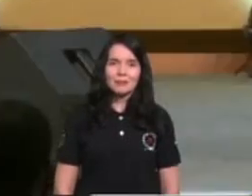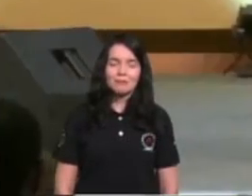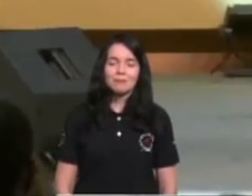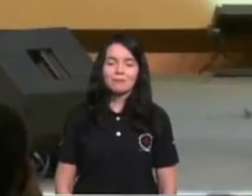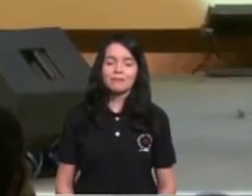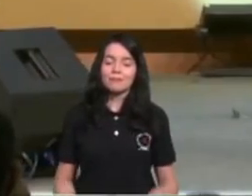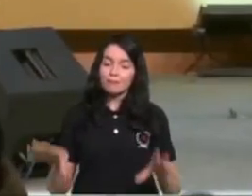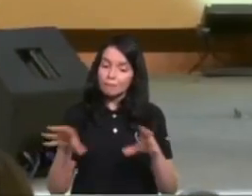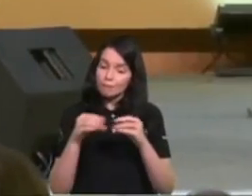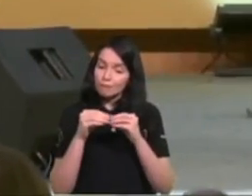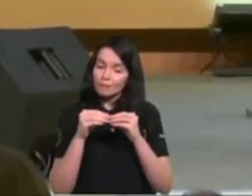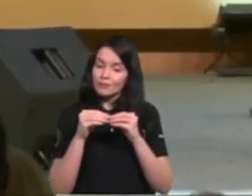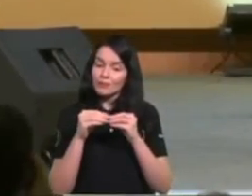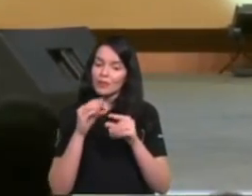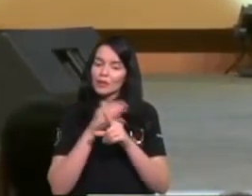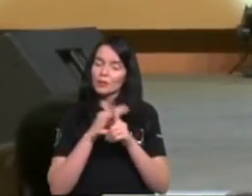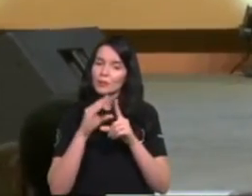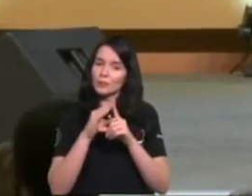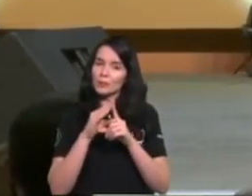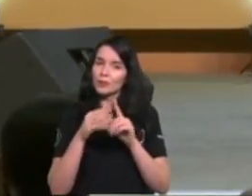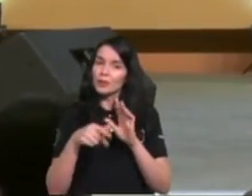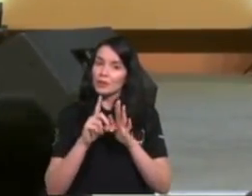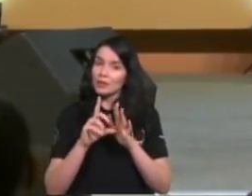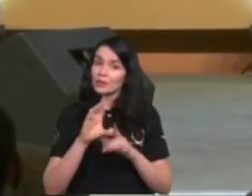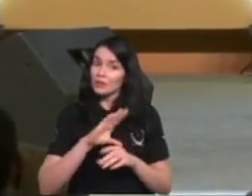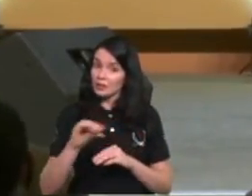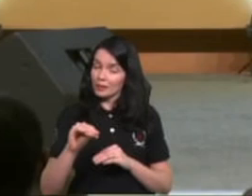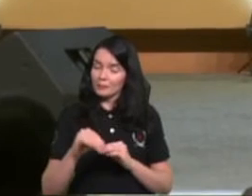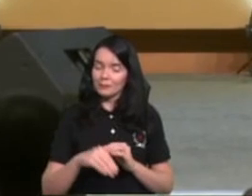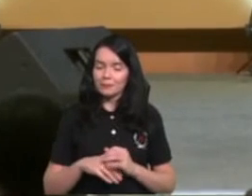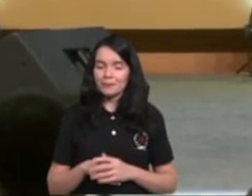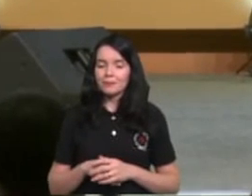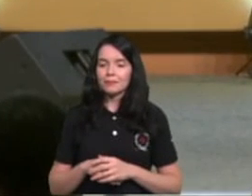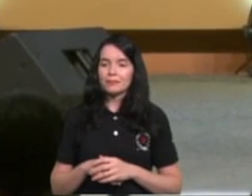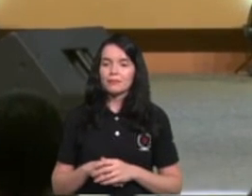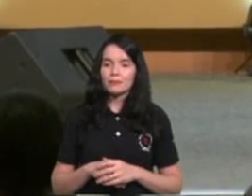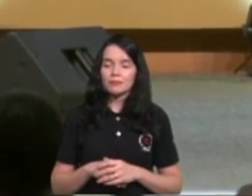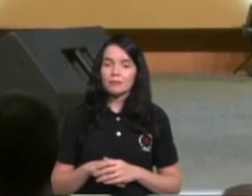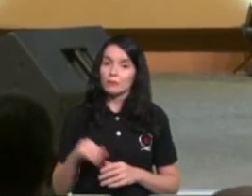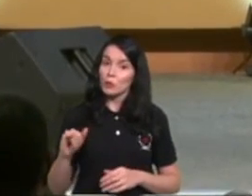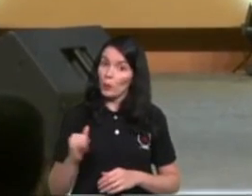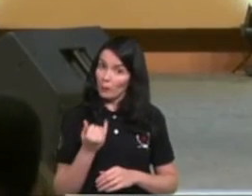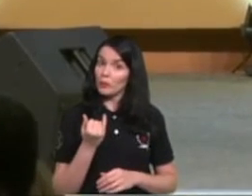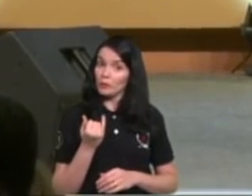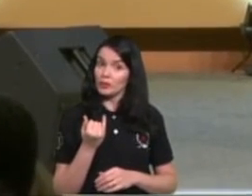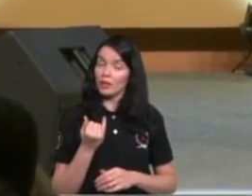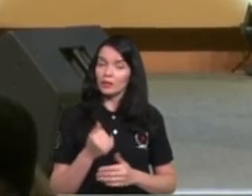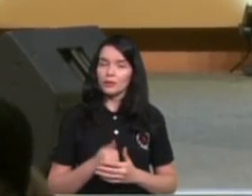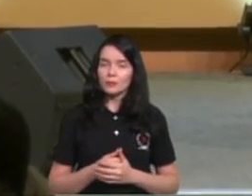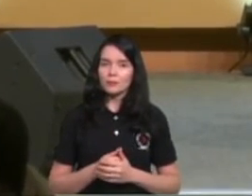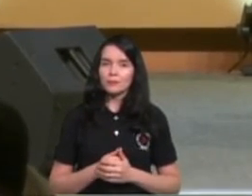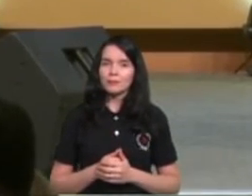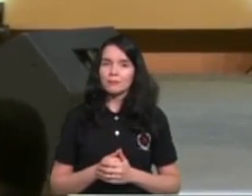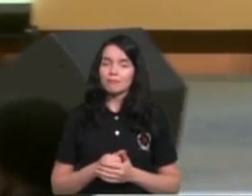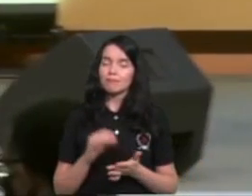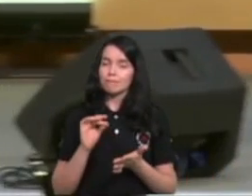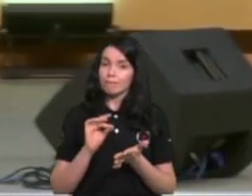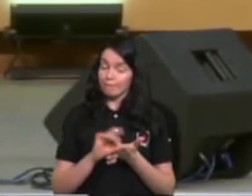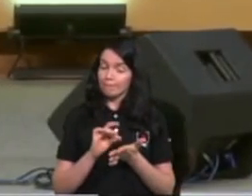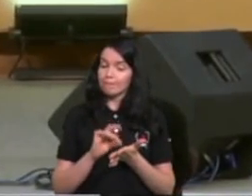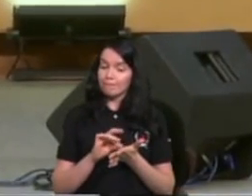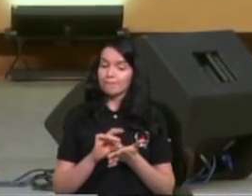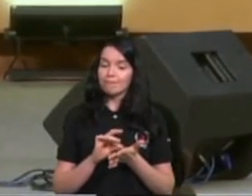bom eu vou terminar esse culto antes de você sair e eu quero te dar uma oportunidade que na